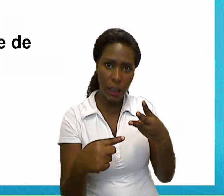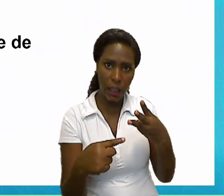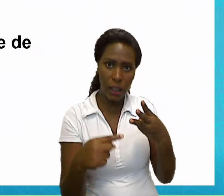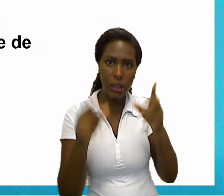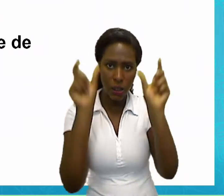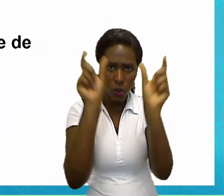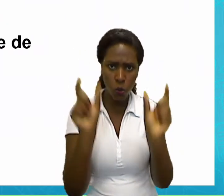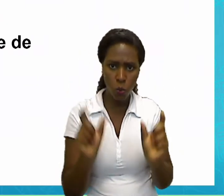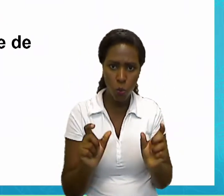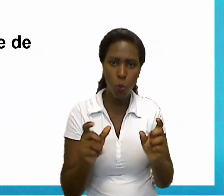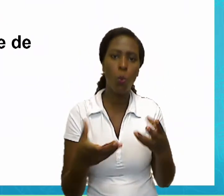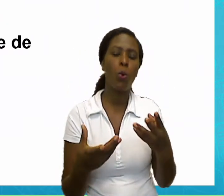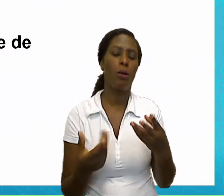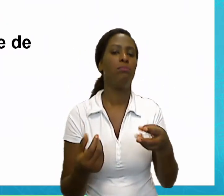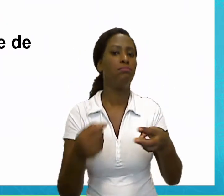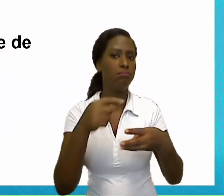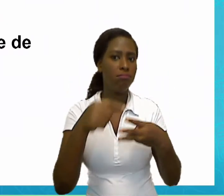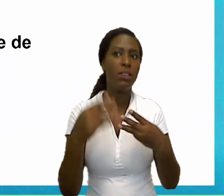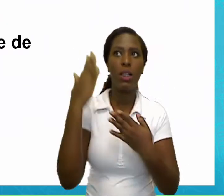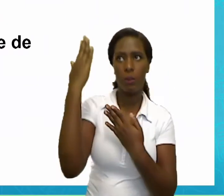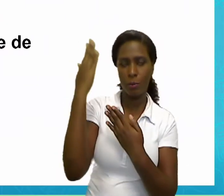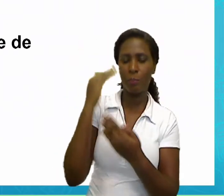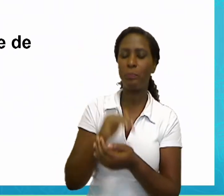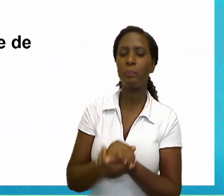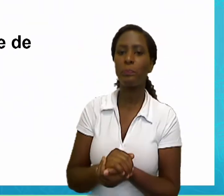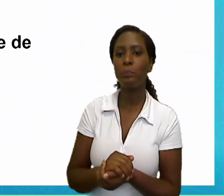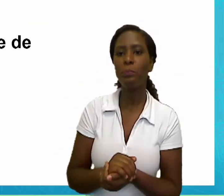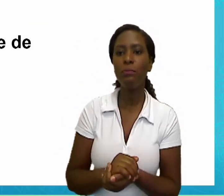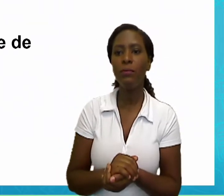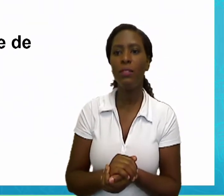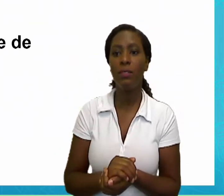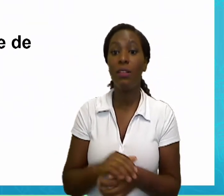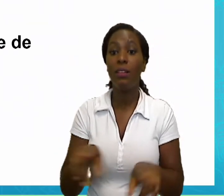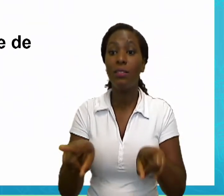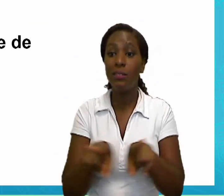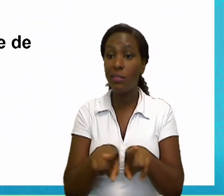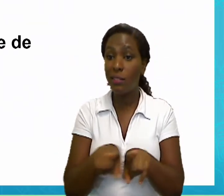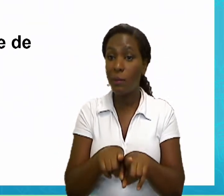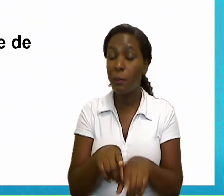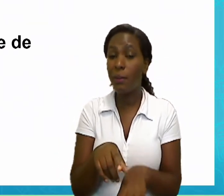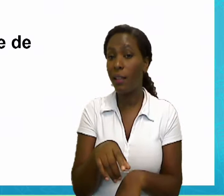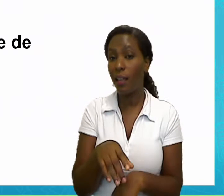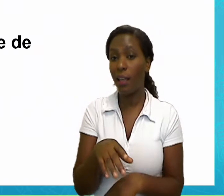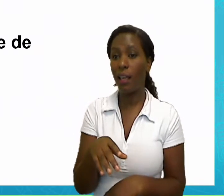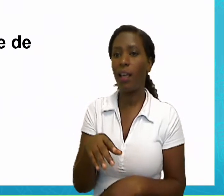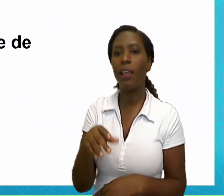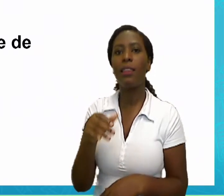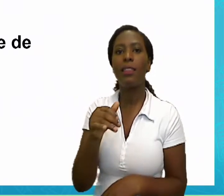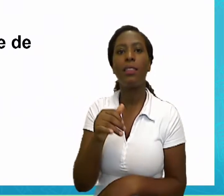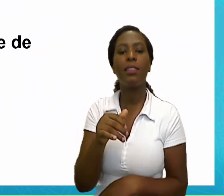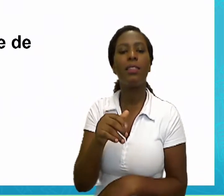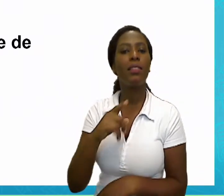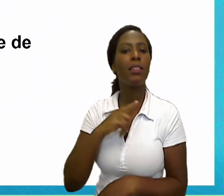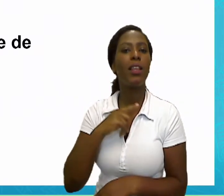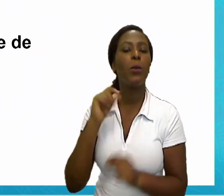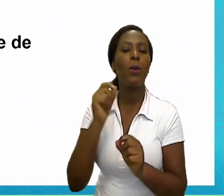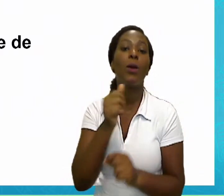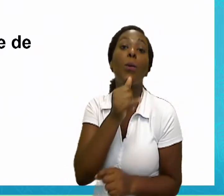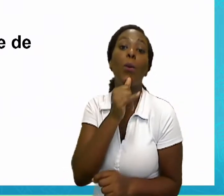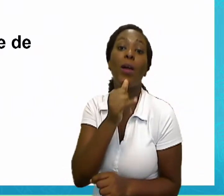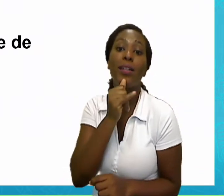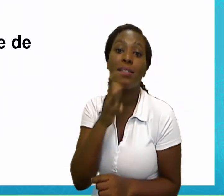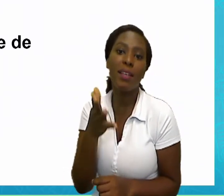Exemplos, então, de gêneros textuais dissertativos. Eu tenho um editorial jornalístico, uma carta de opinião,